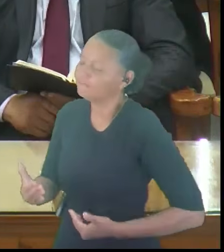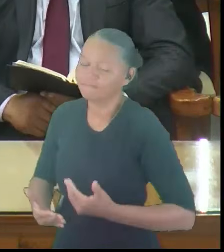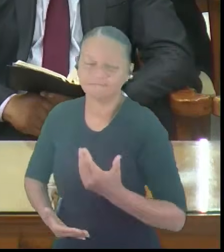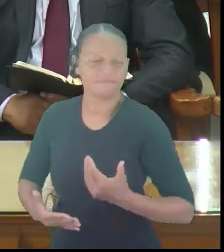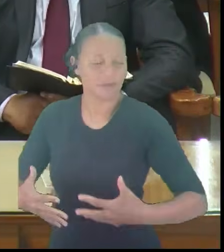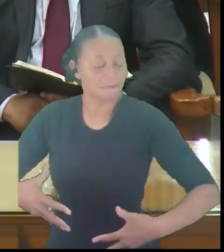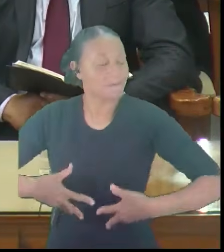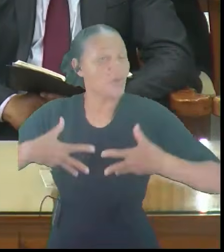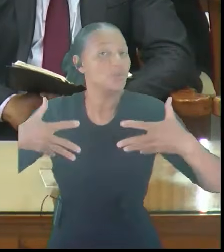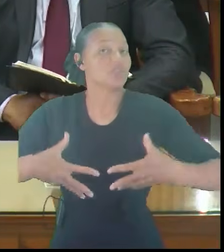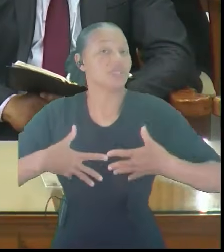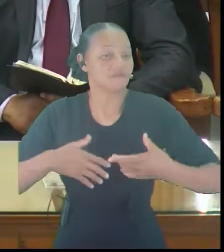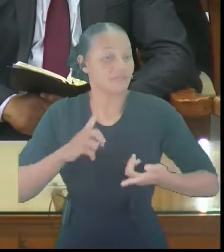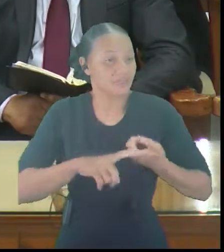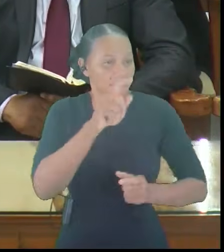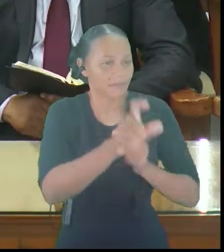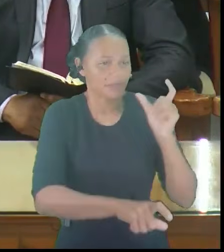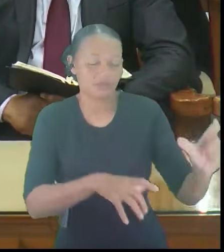Glória a Deus.